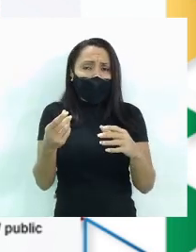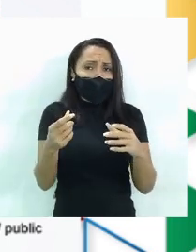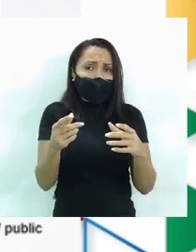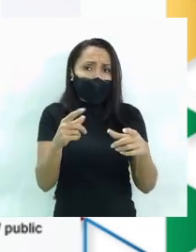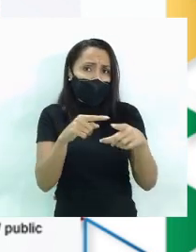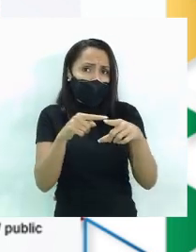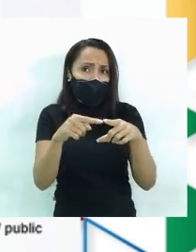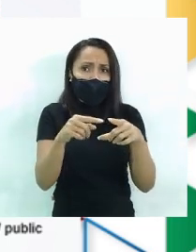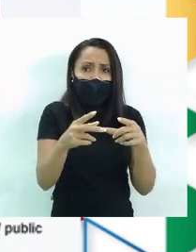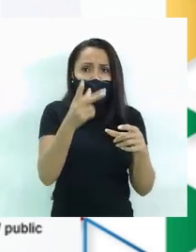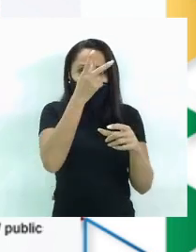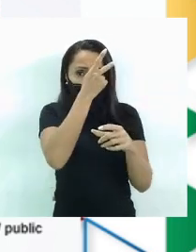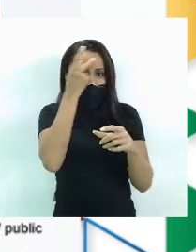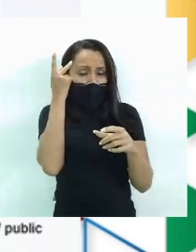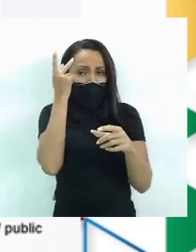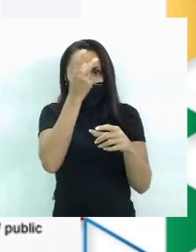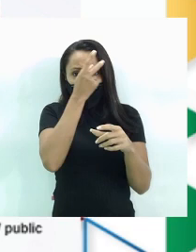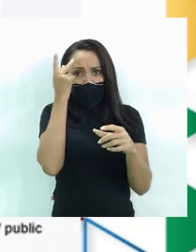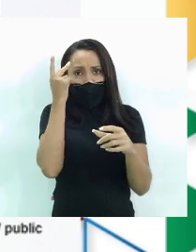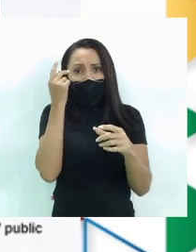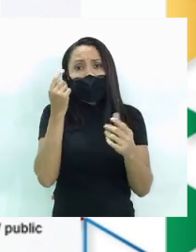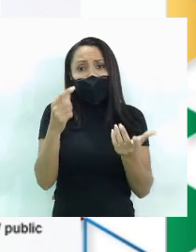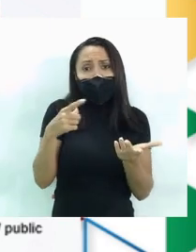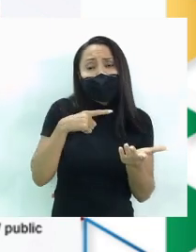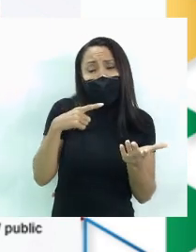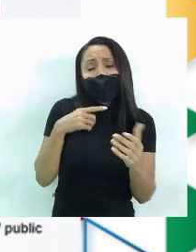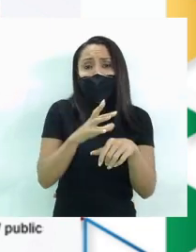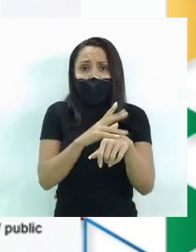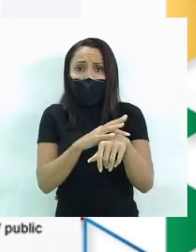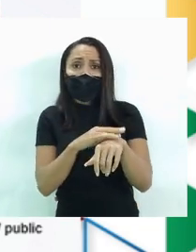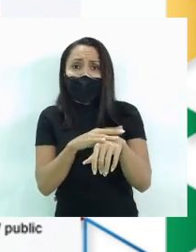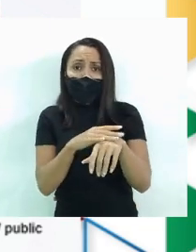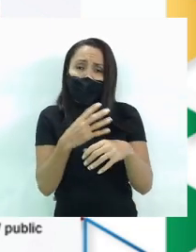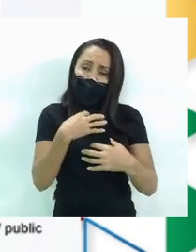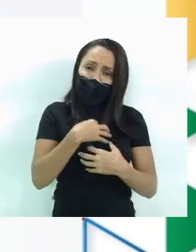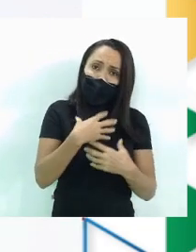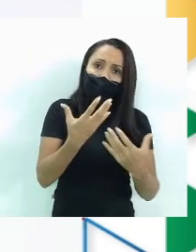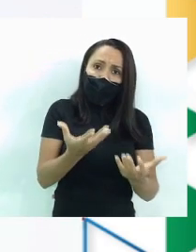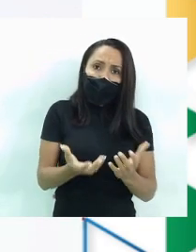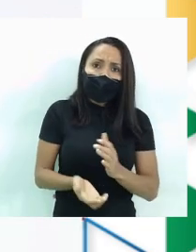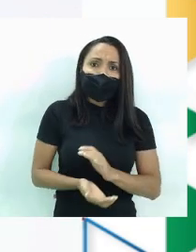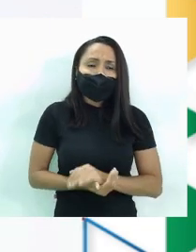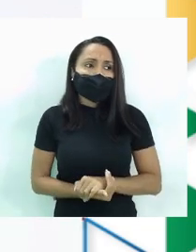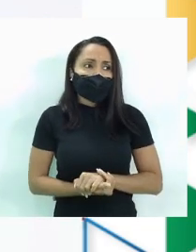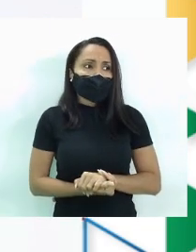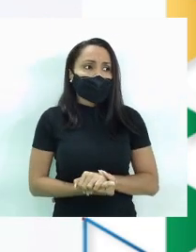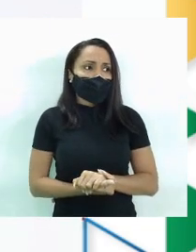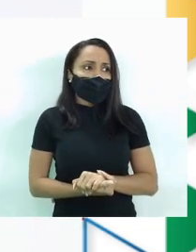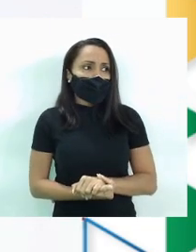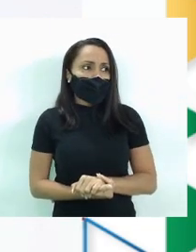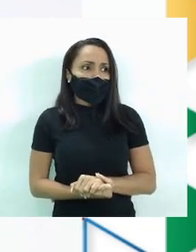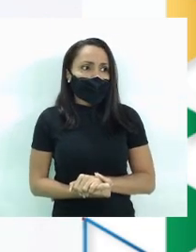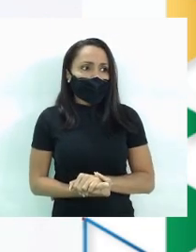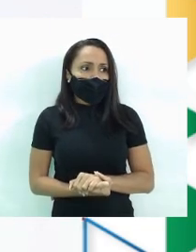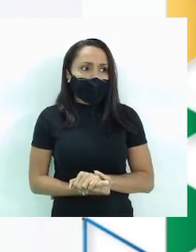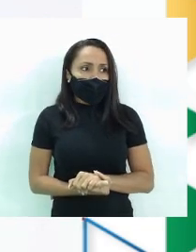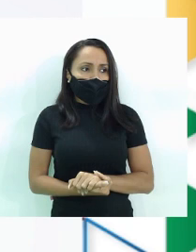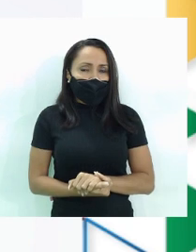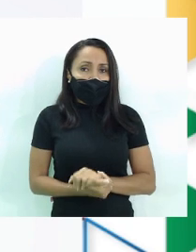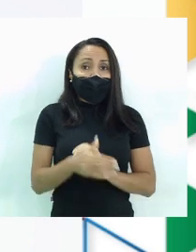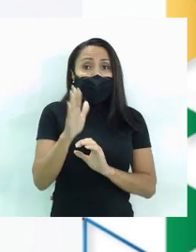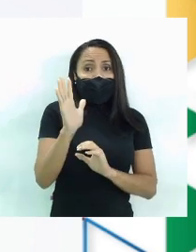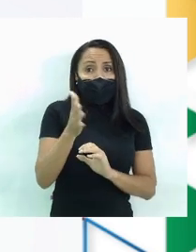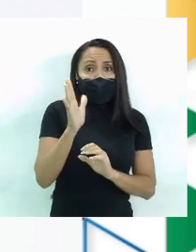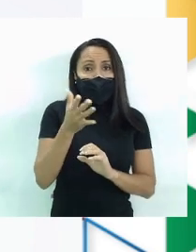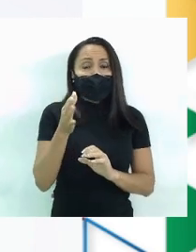pessoas acometidas dessa doença, desses sintomas, tá certo? Na tela. Já na